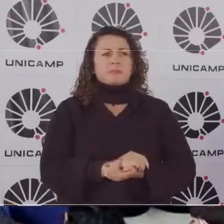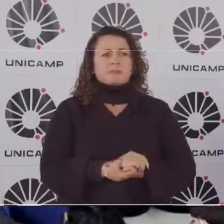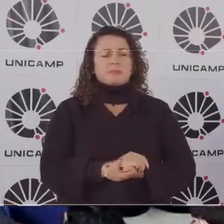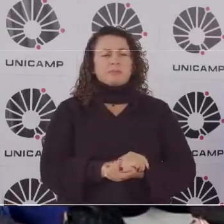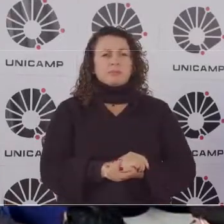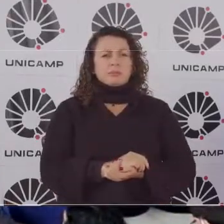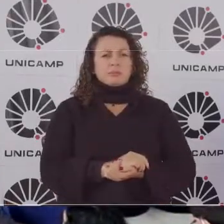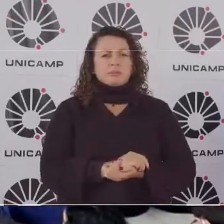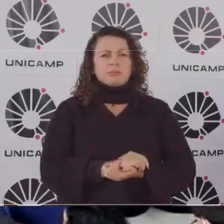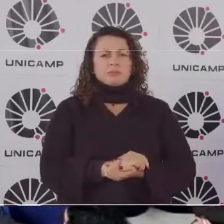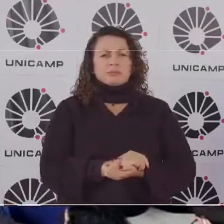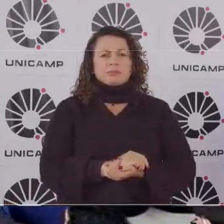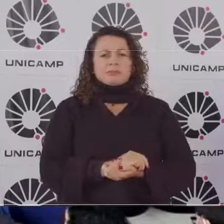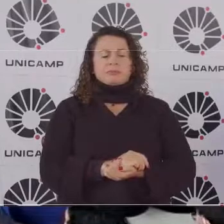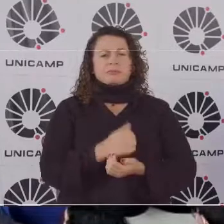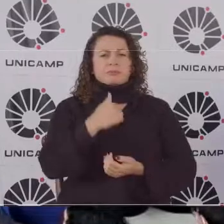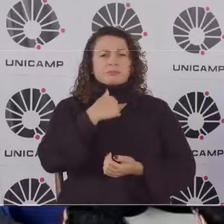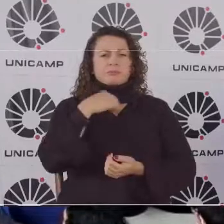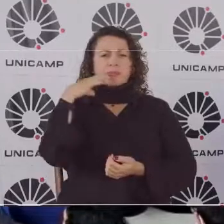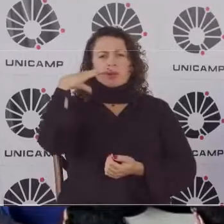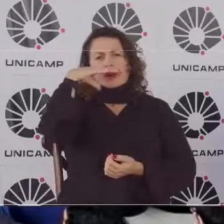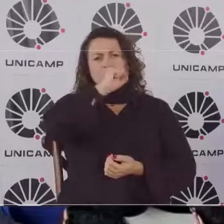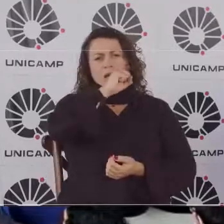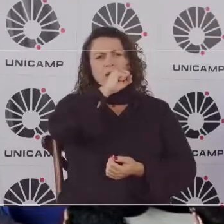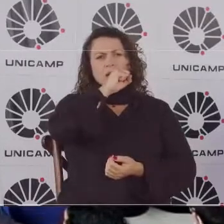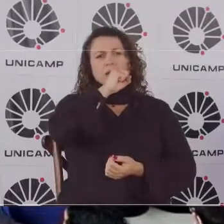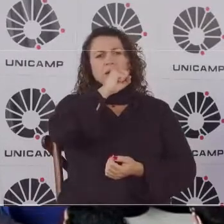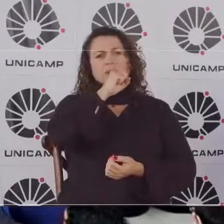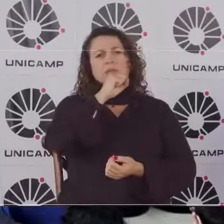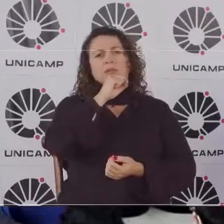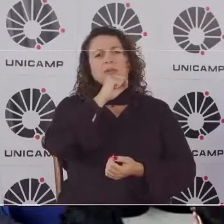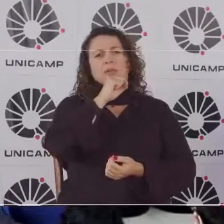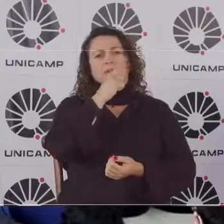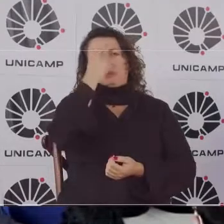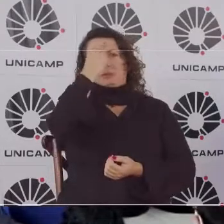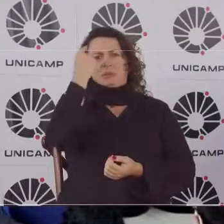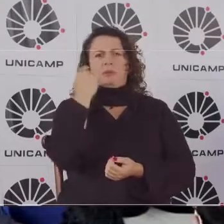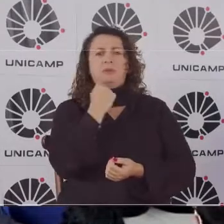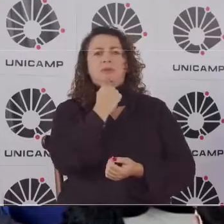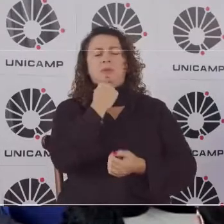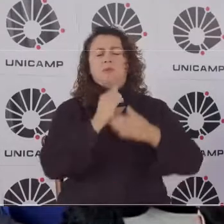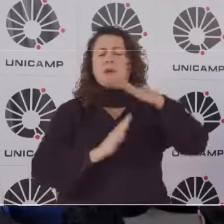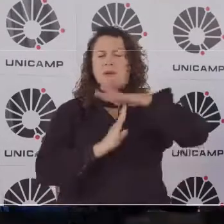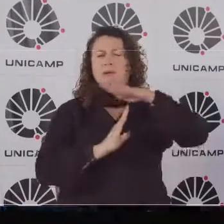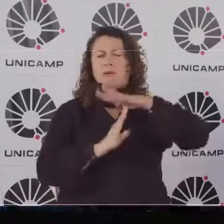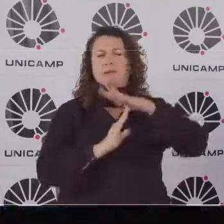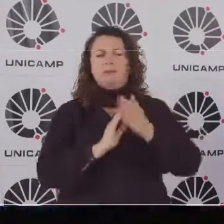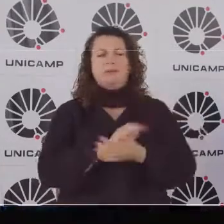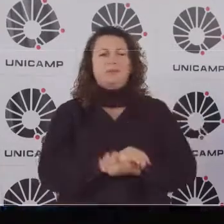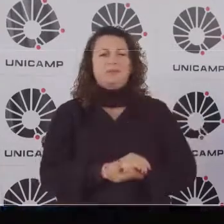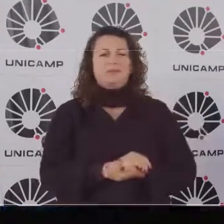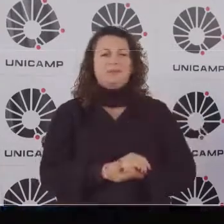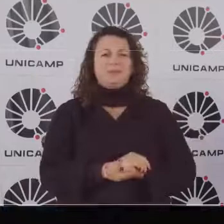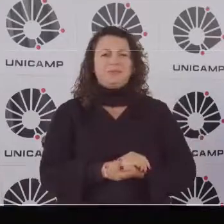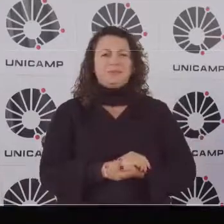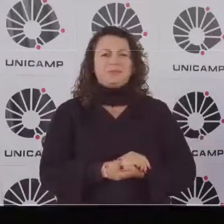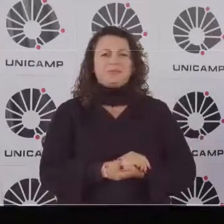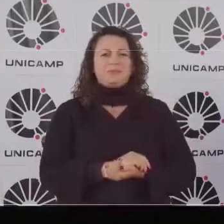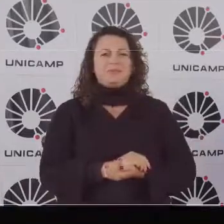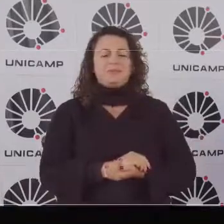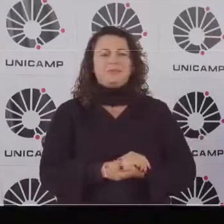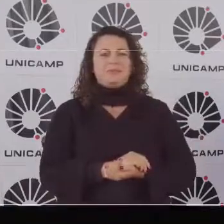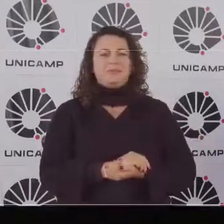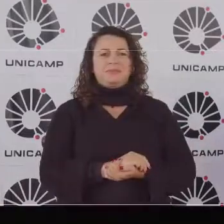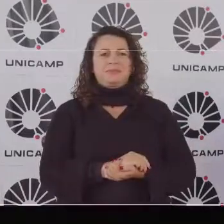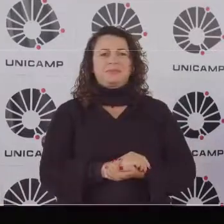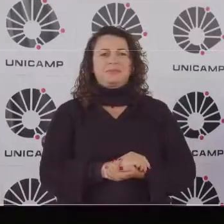eu rapidamente Não mais do que meia hora é e